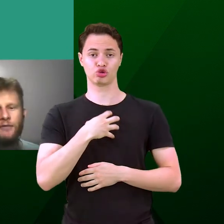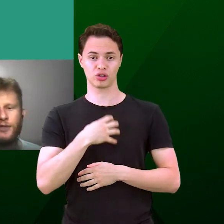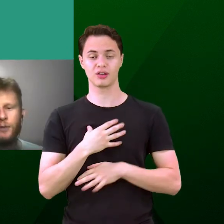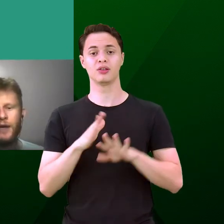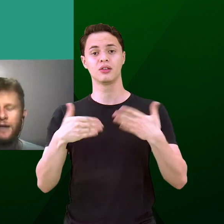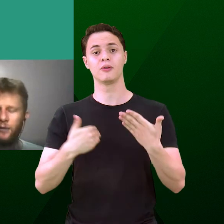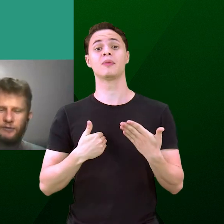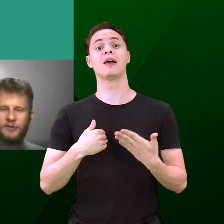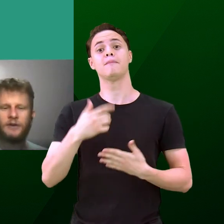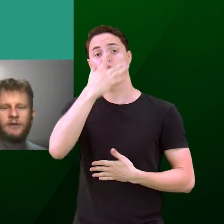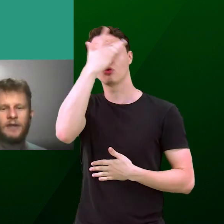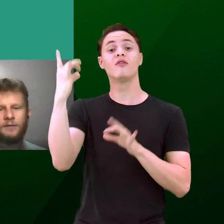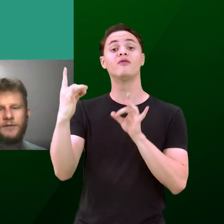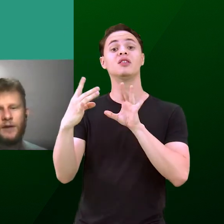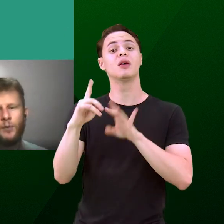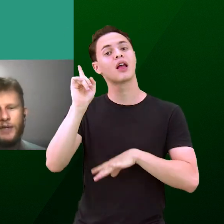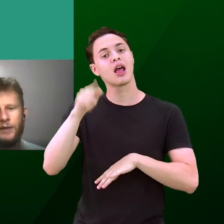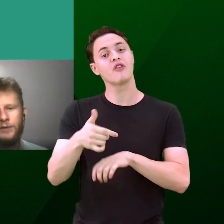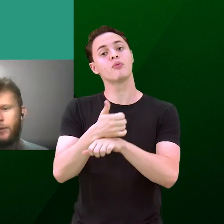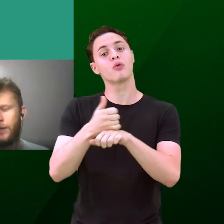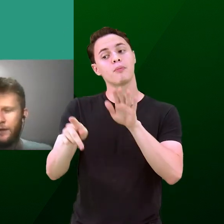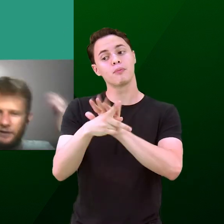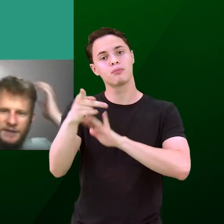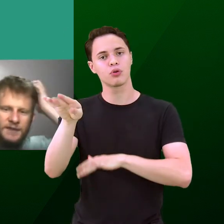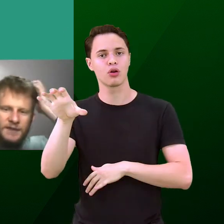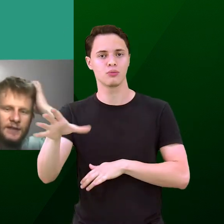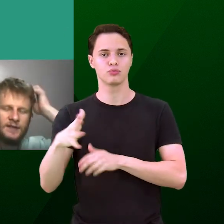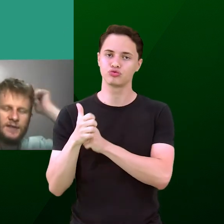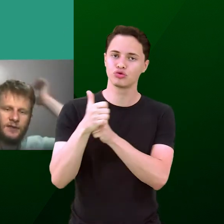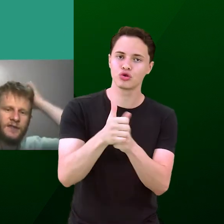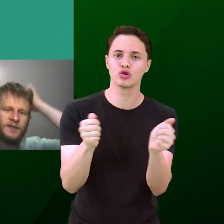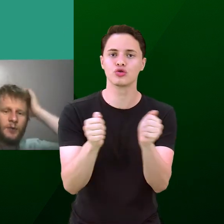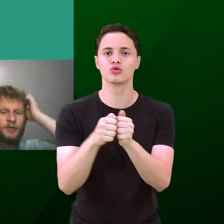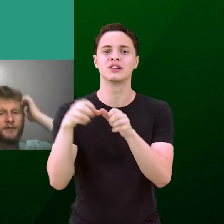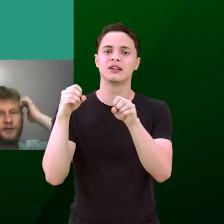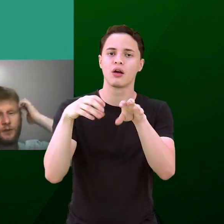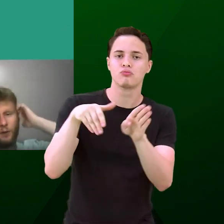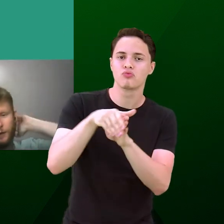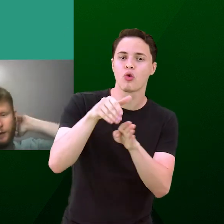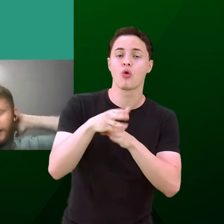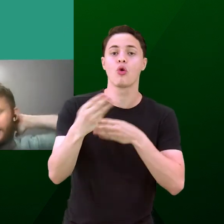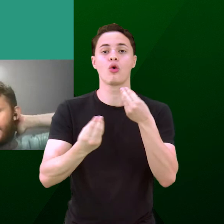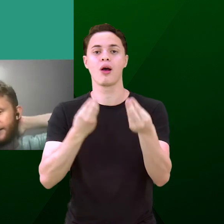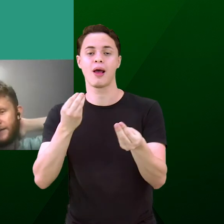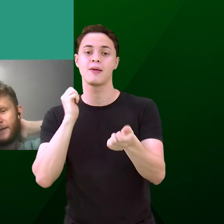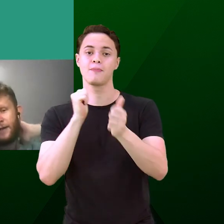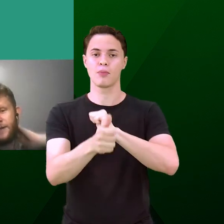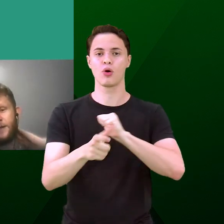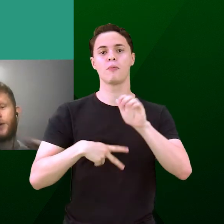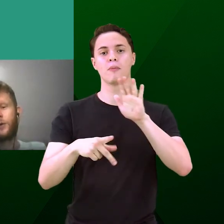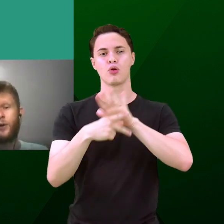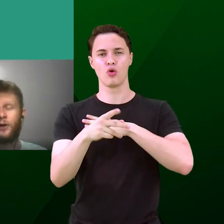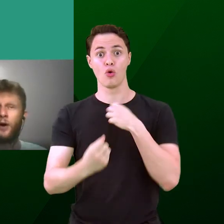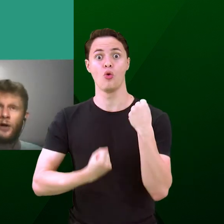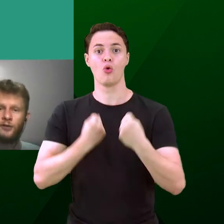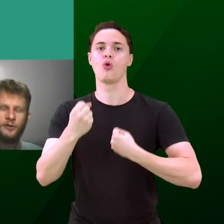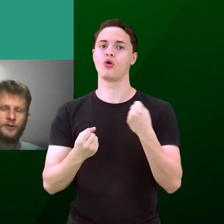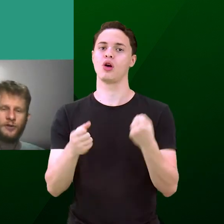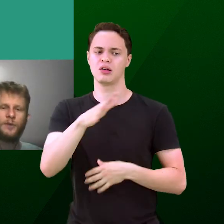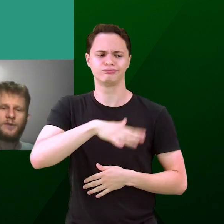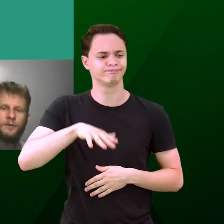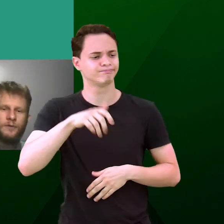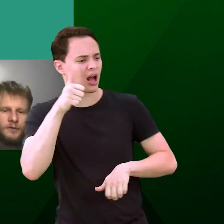entra no aspecto nutricional. Então, se você quer ter um acompanhamento mais detalhado, você vai ter um controle, né, através de uma nutricionista,